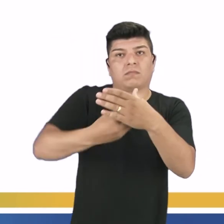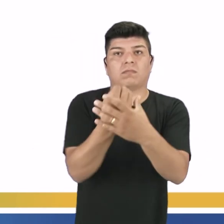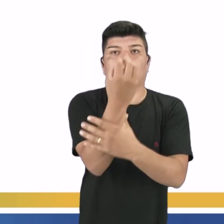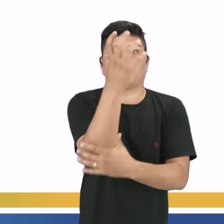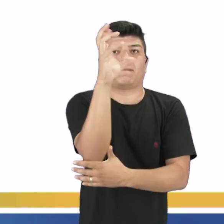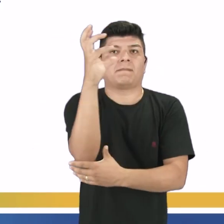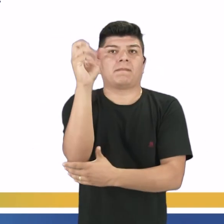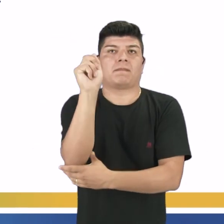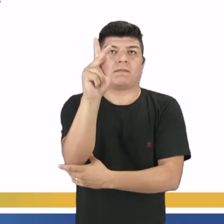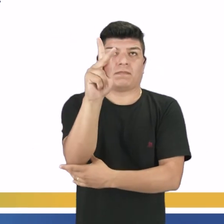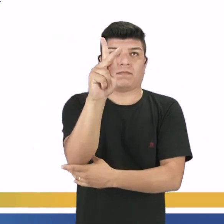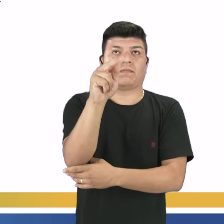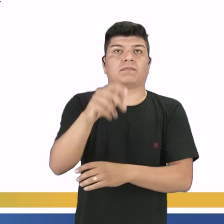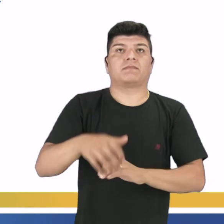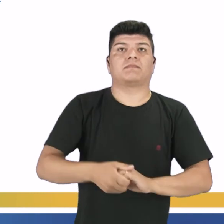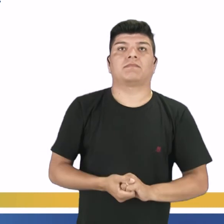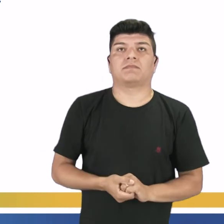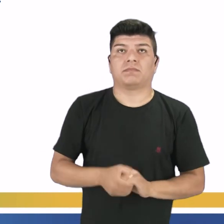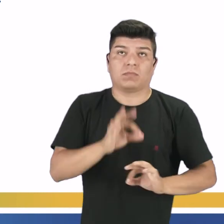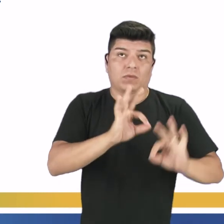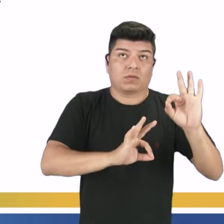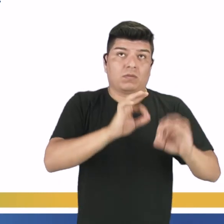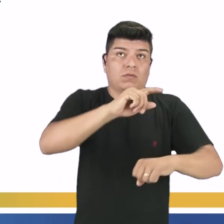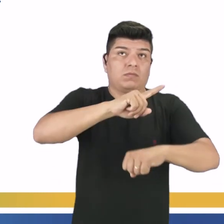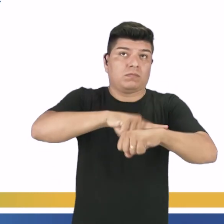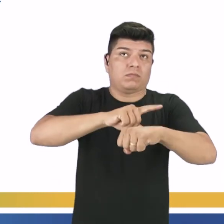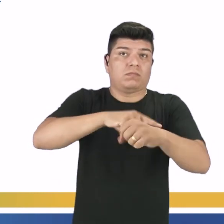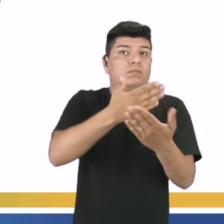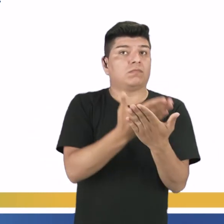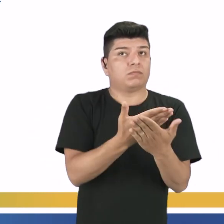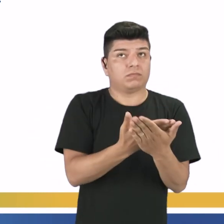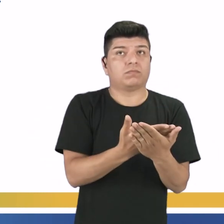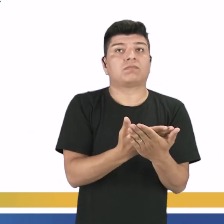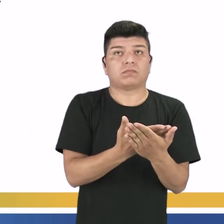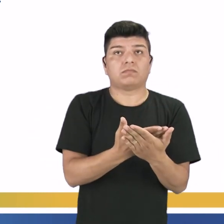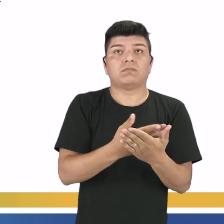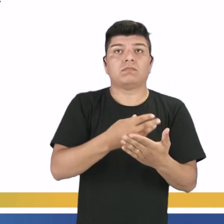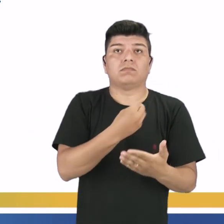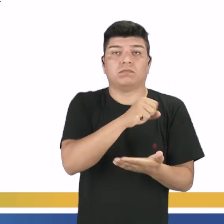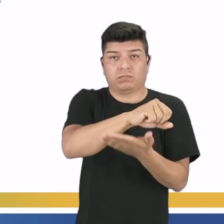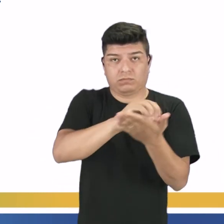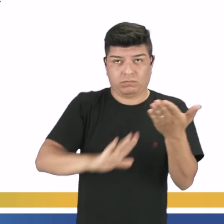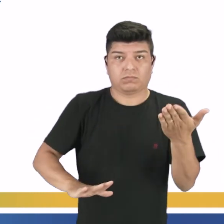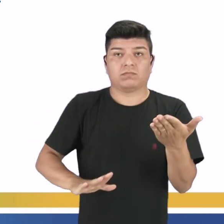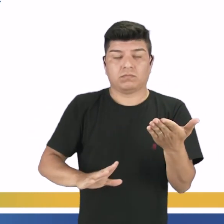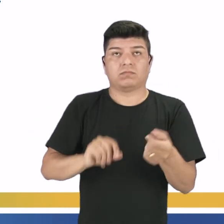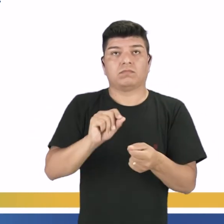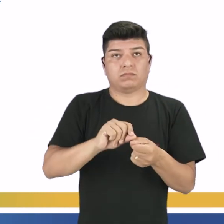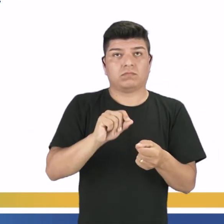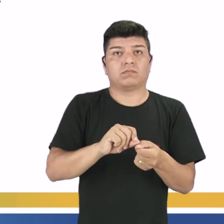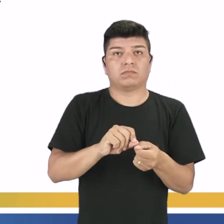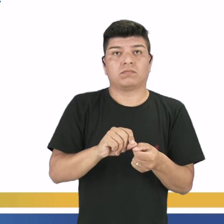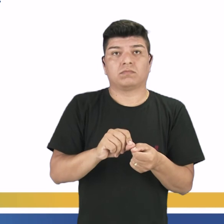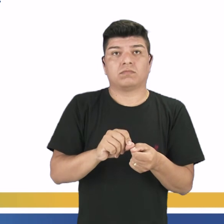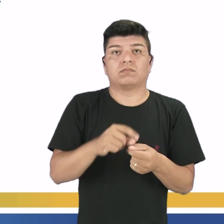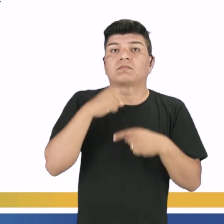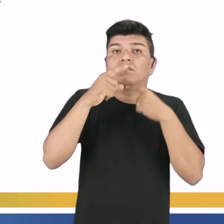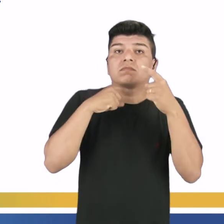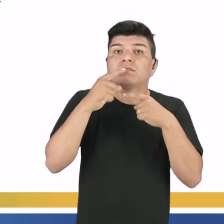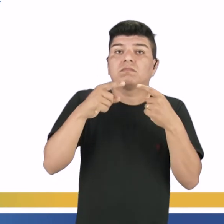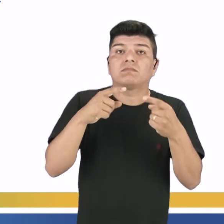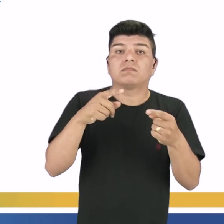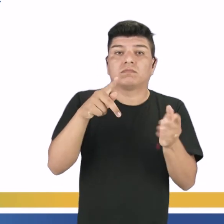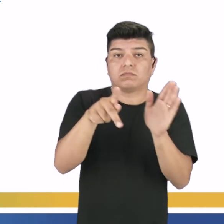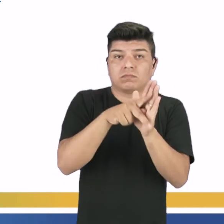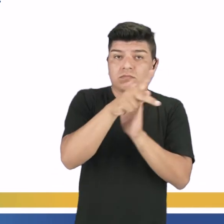reflorestamento. Ok? Então, organize seu tempo de estudo, participe das atividades, tire as dúvidas com